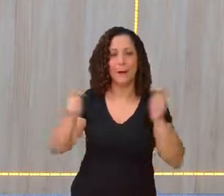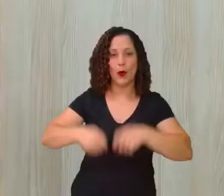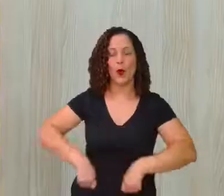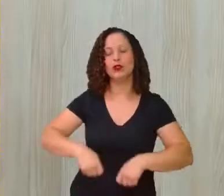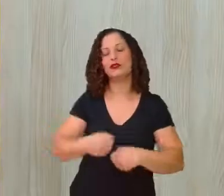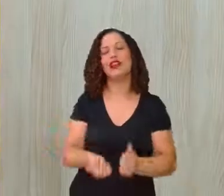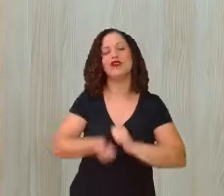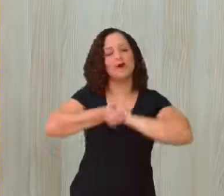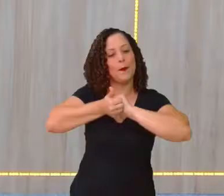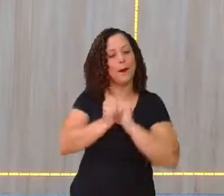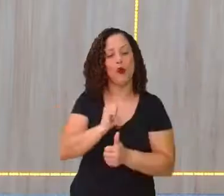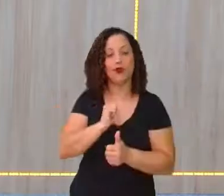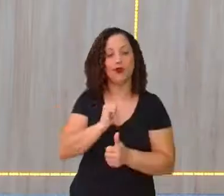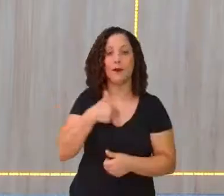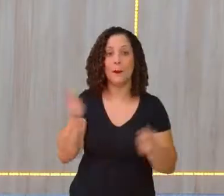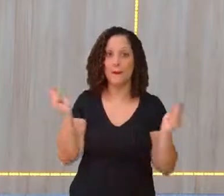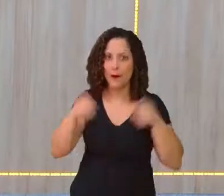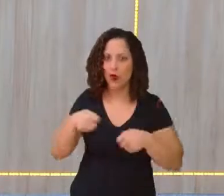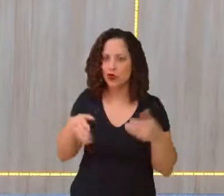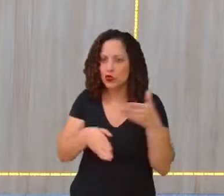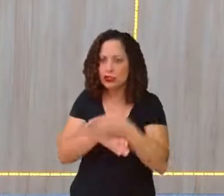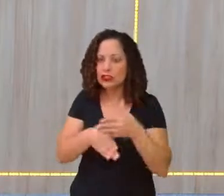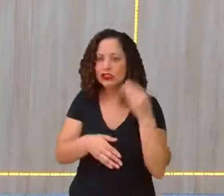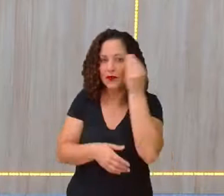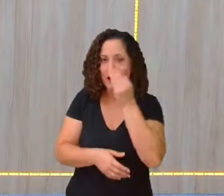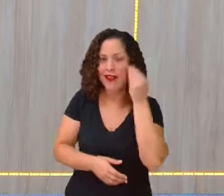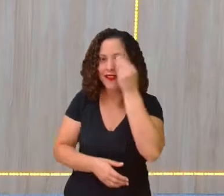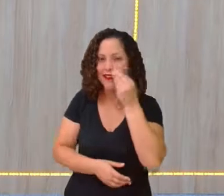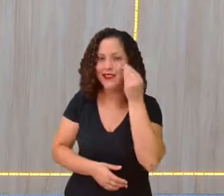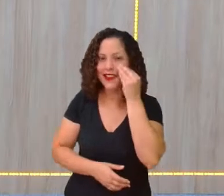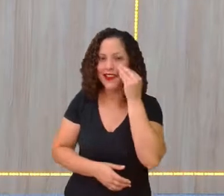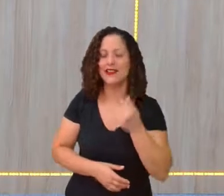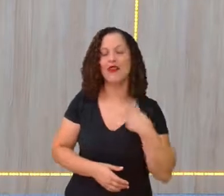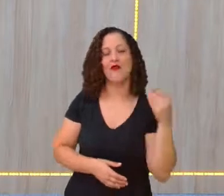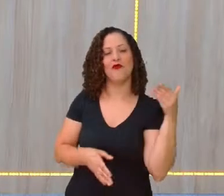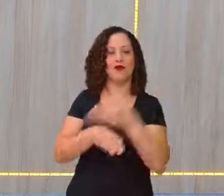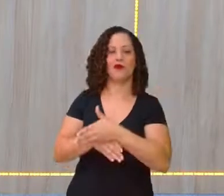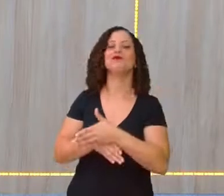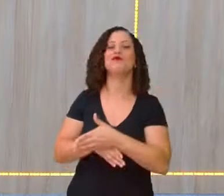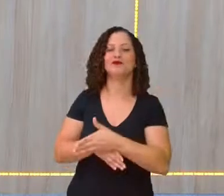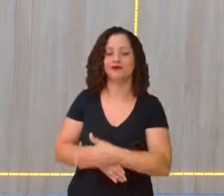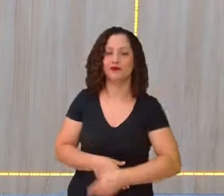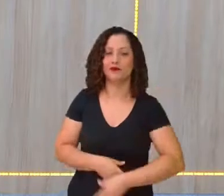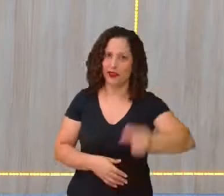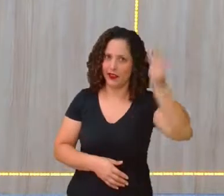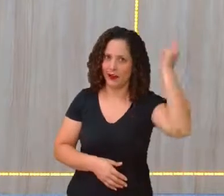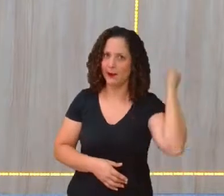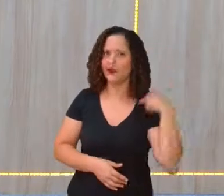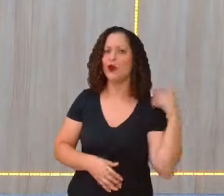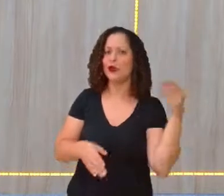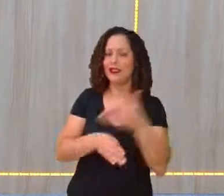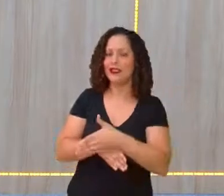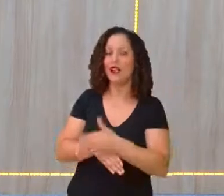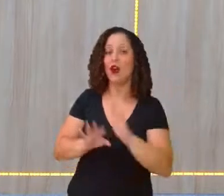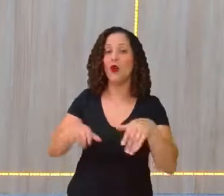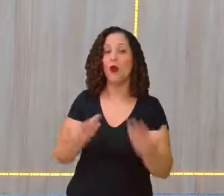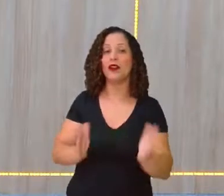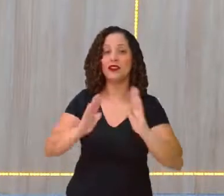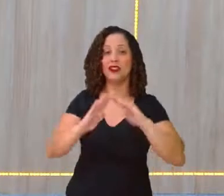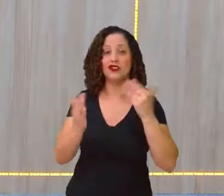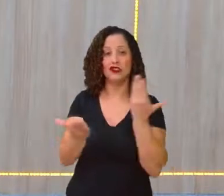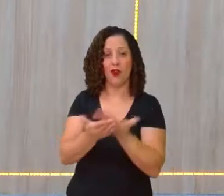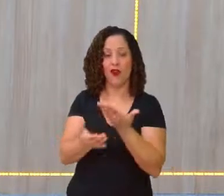é? Tudo que eu tive a oportunidade de vivenciar de esportes, eu vivenciava. Inclusive, na minha época de